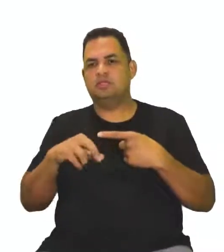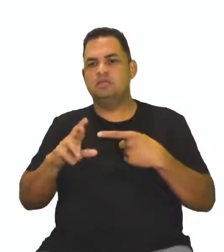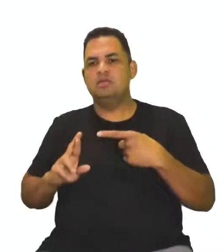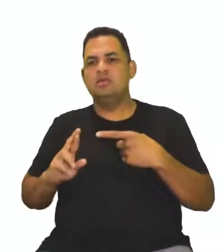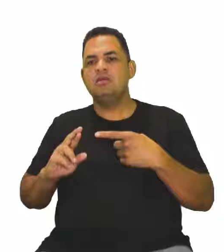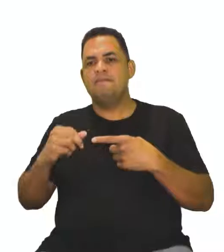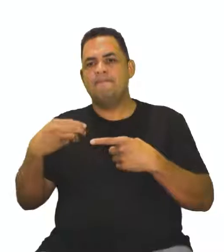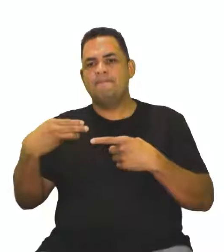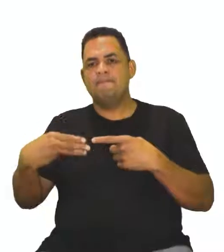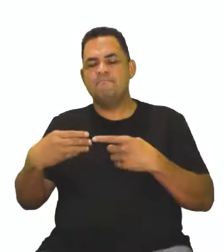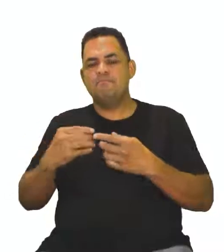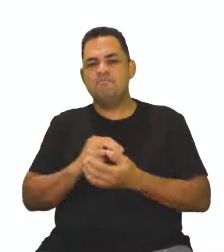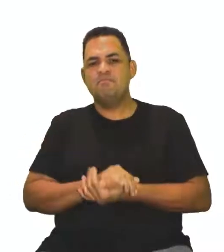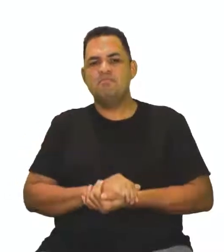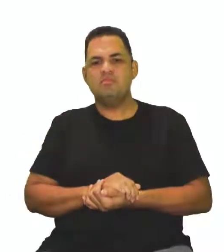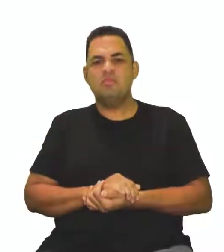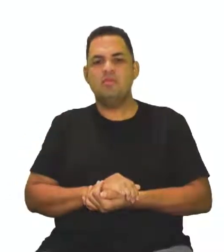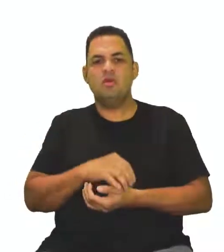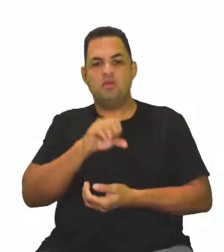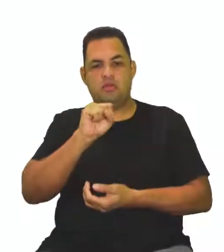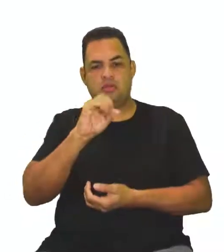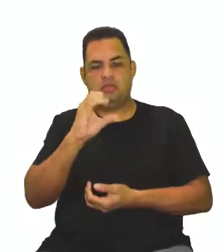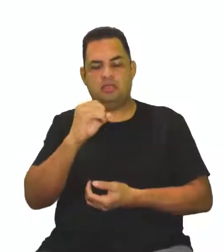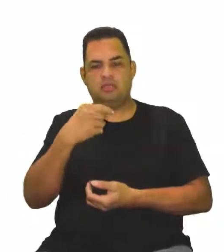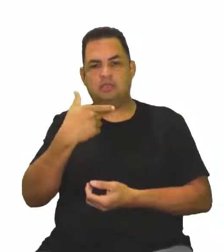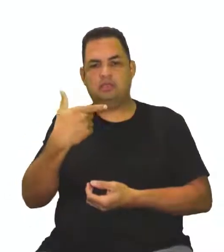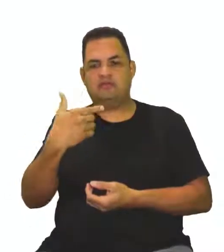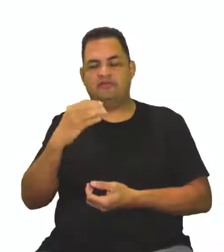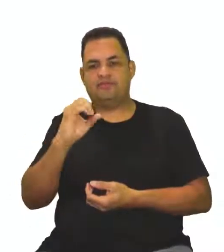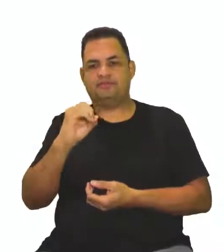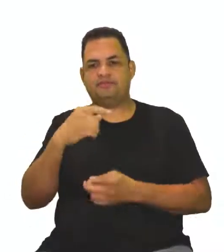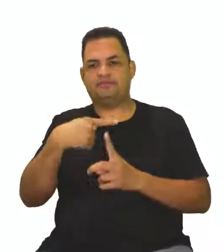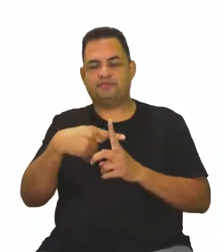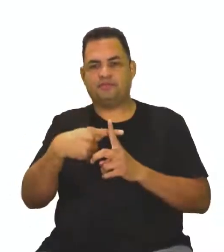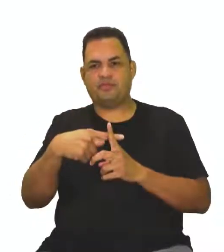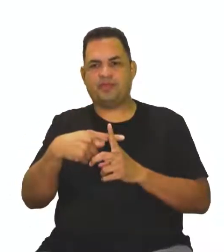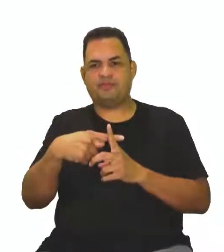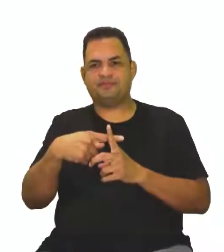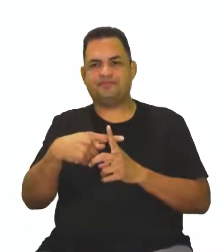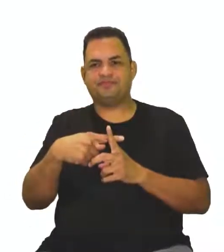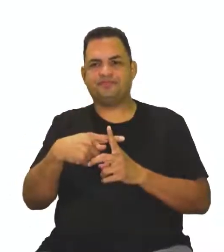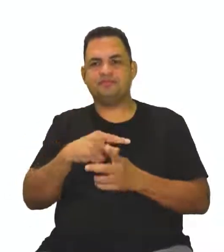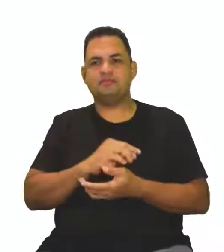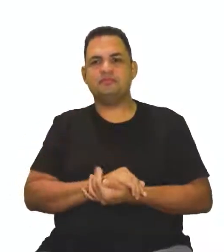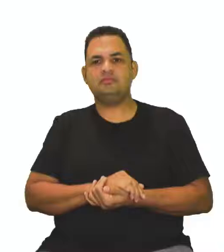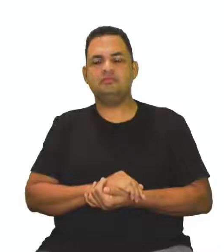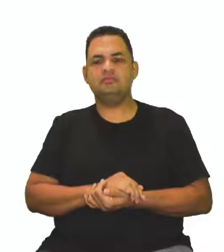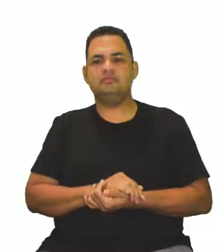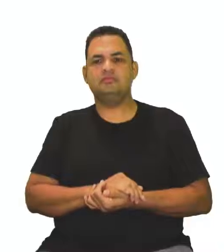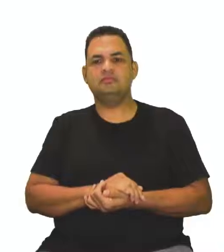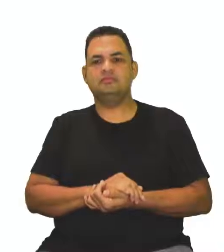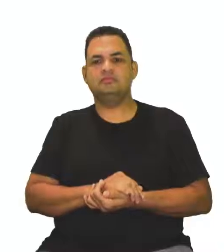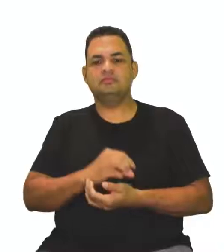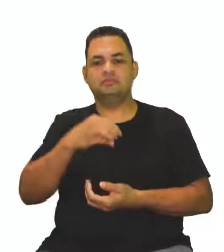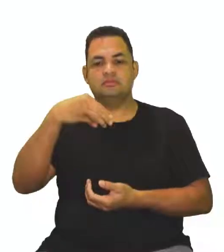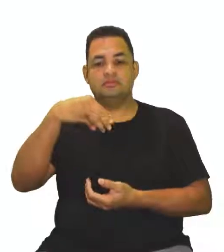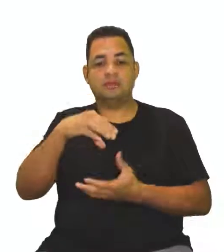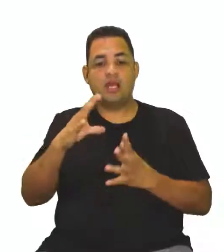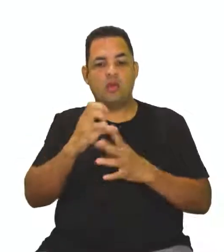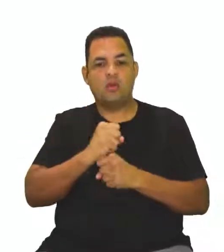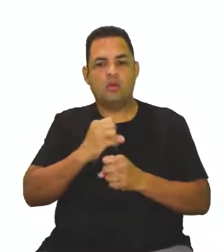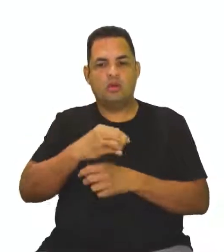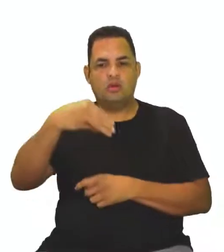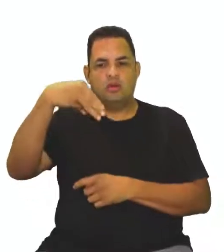vale 80 e o outro vale 20. Então aqui a gente soma, tira aí o nosso